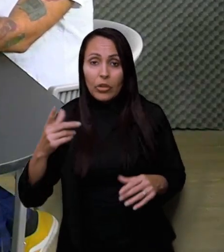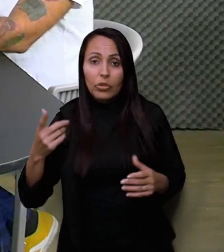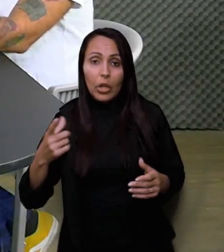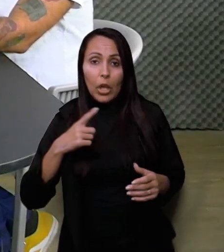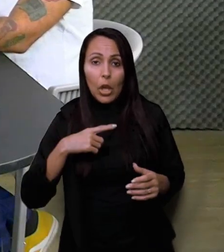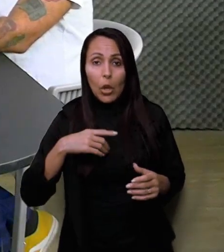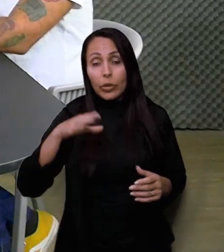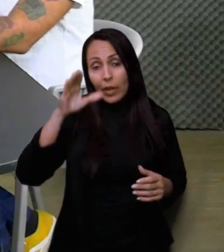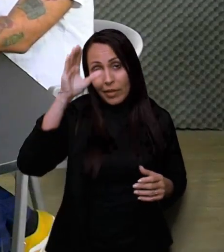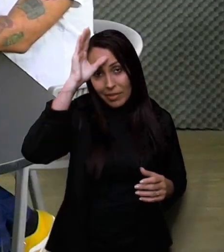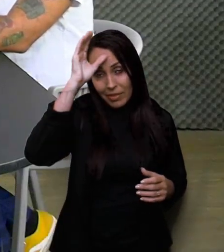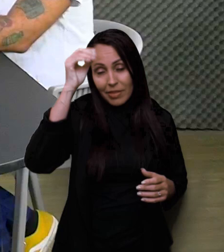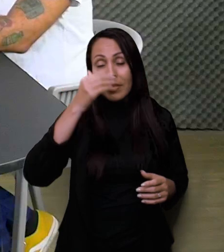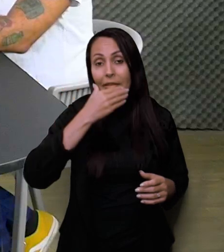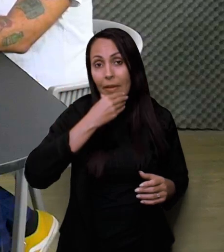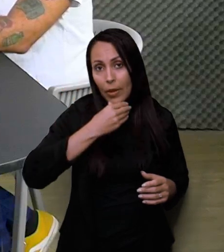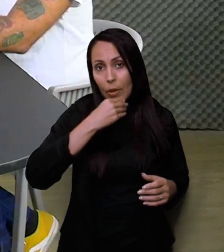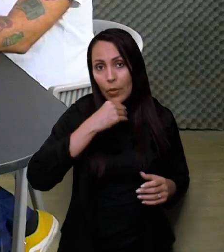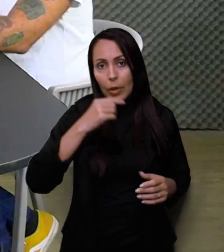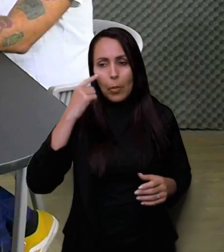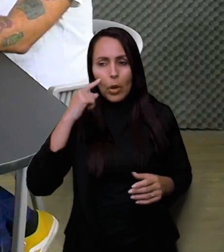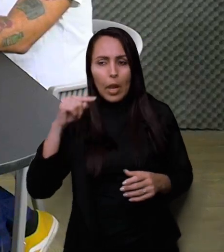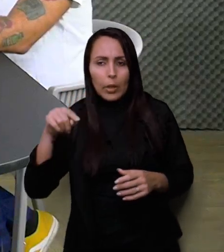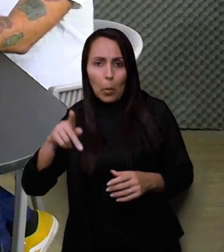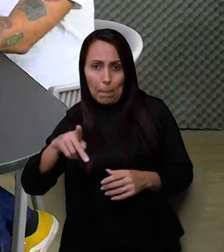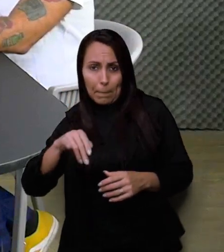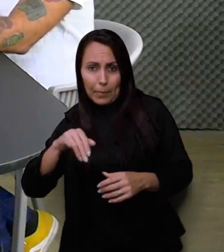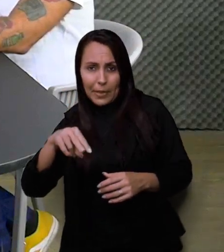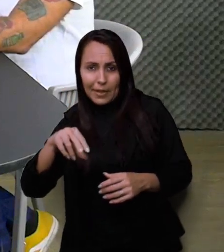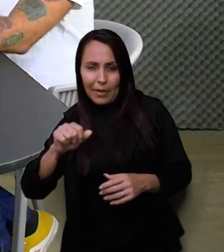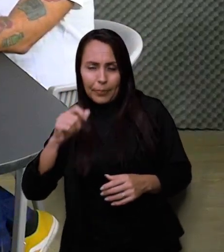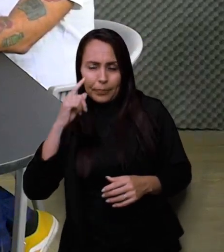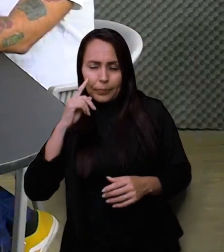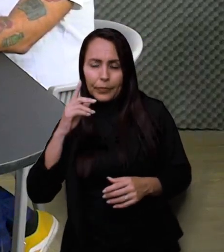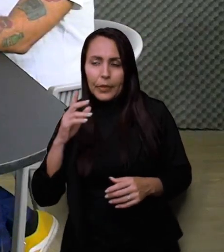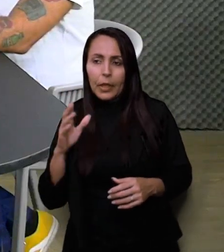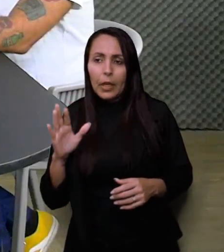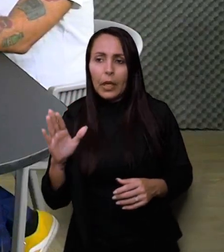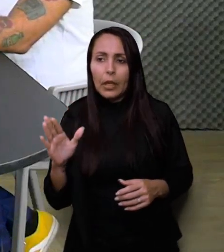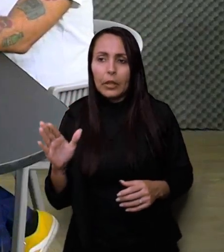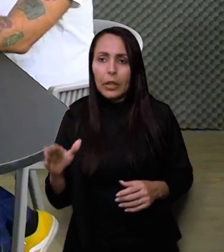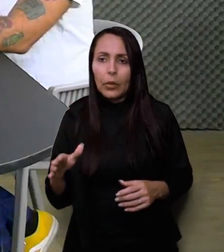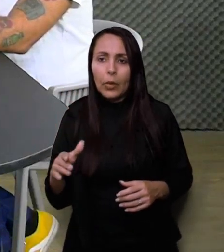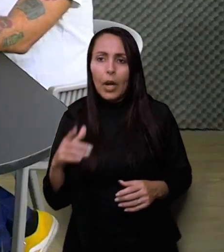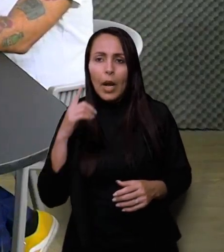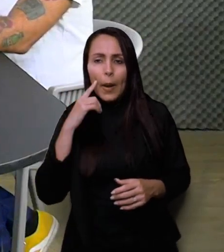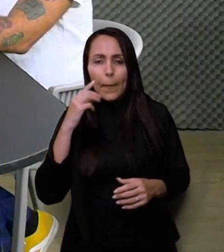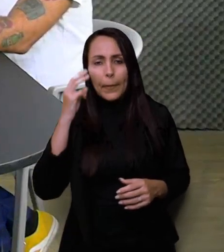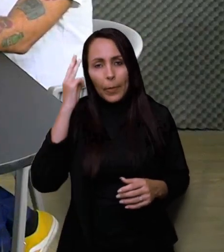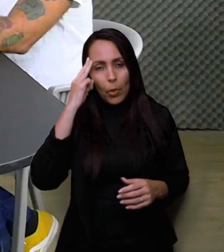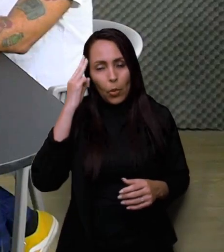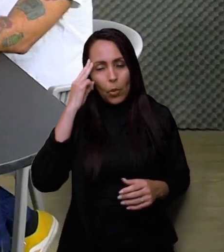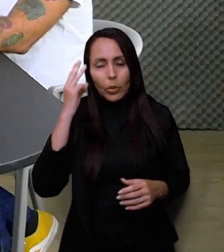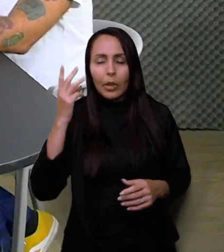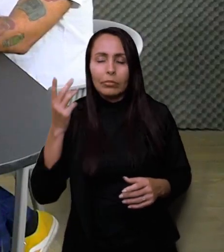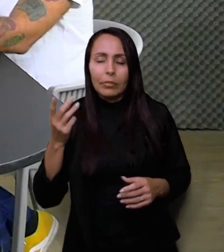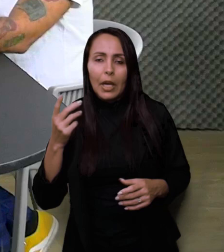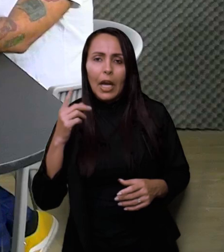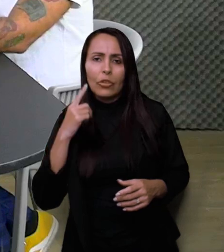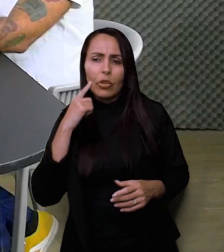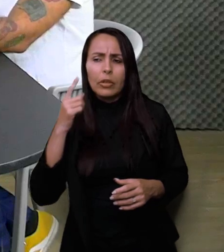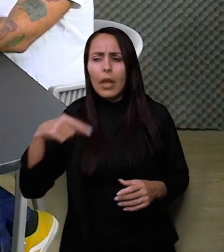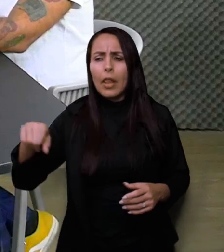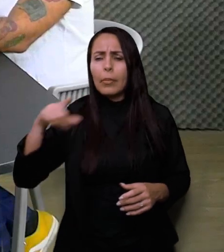tios que moravam... tenho ainda tios que moram ali no Pina. Eu já falei até sobre isso, né? Que eu tenho uma memória muito afetiva do Pina. E a gente ia